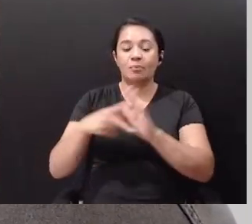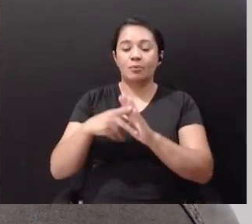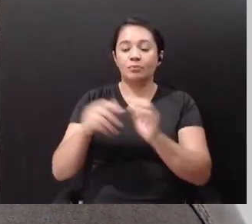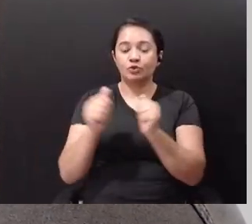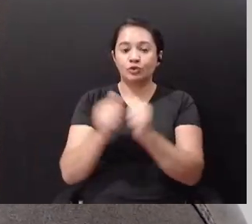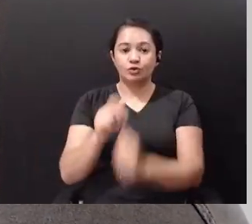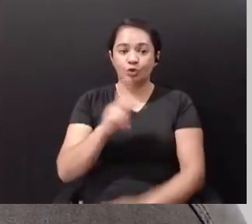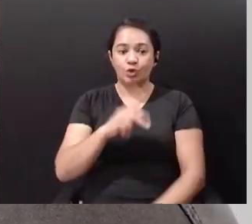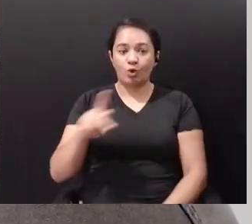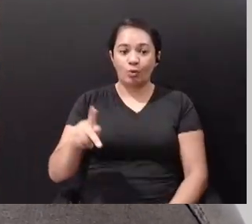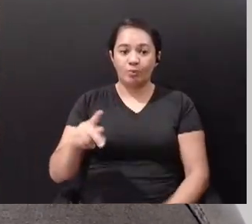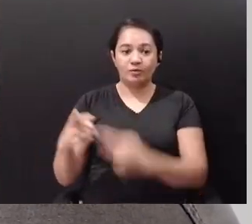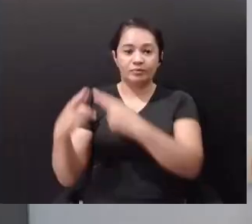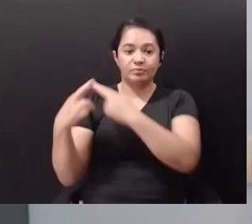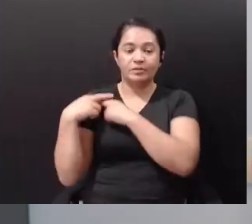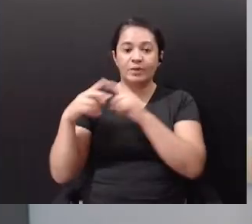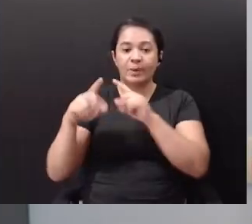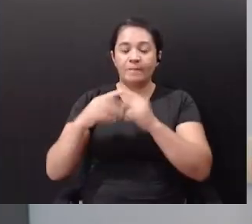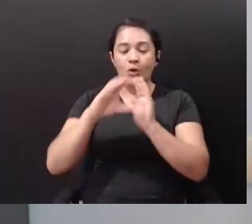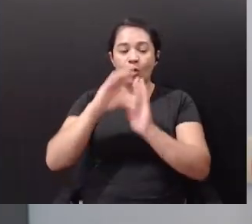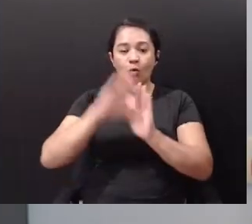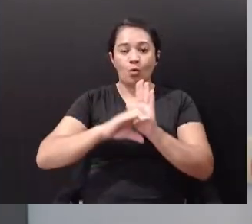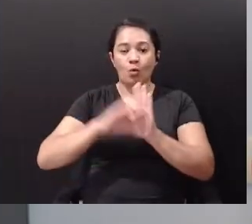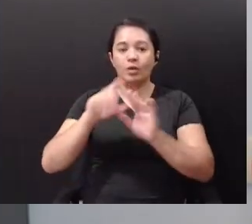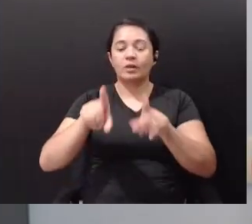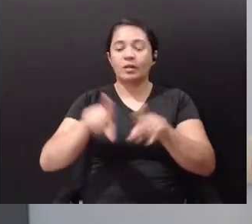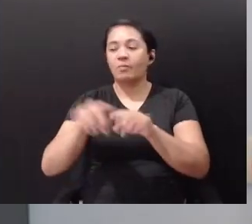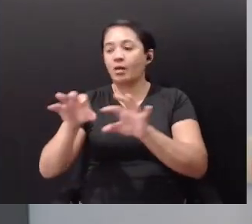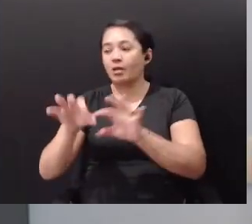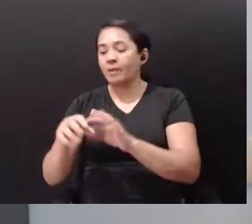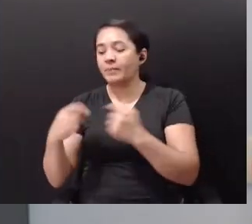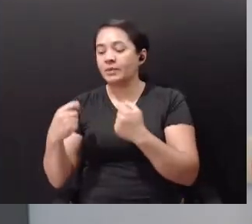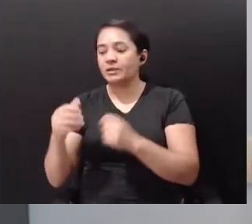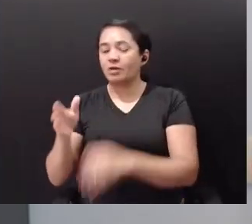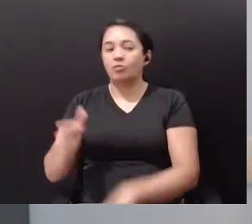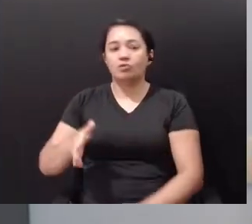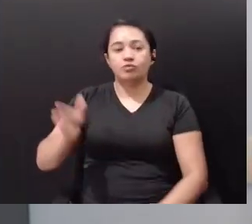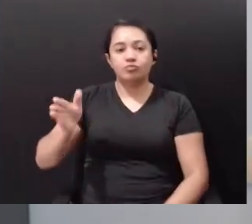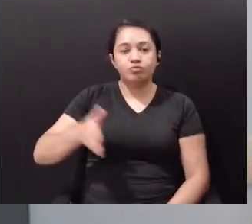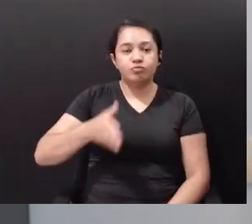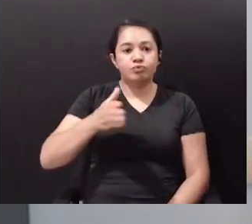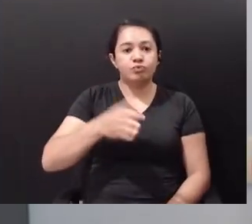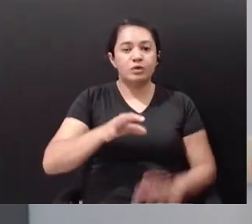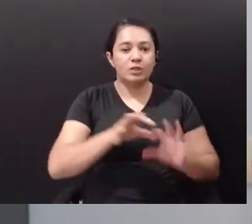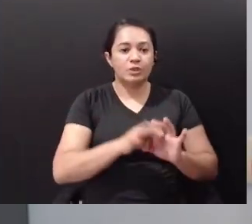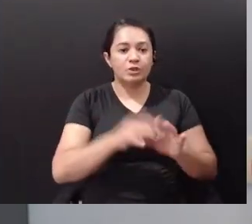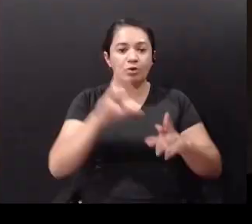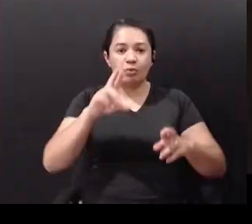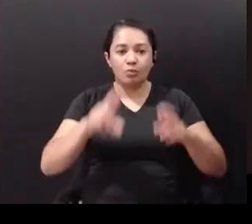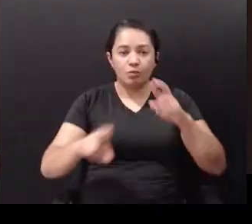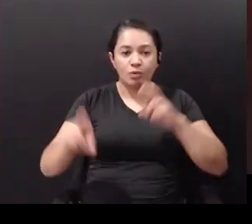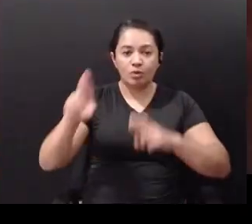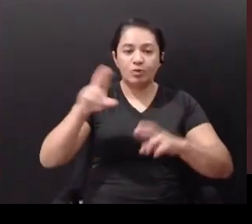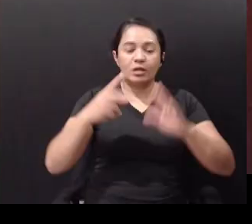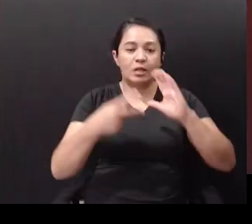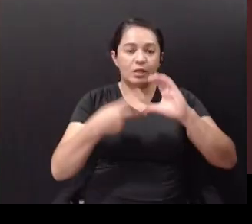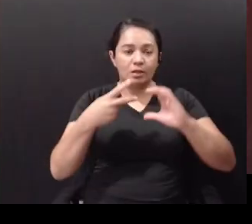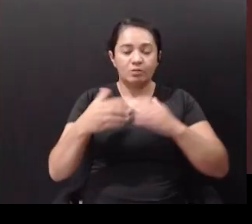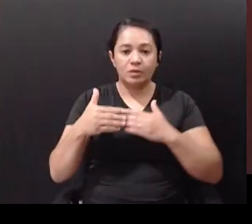também passavam por autorizações ligadas à fiscalização das câmaras e assim por diante.